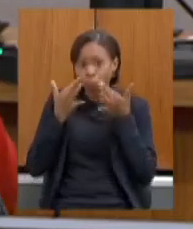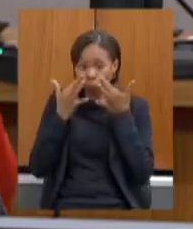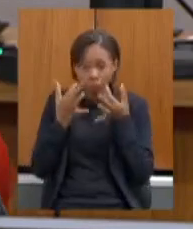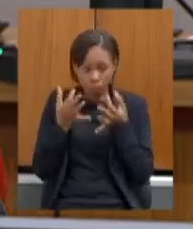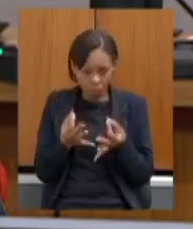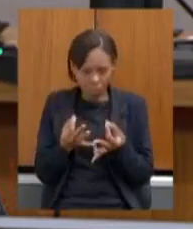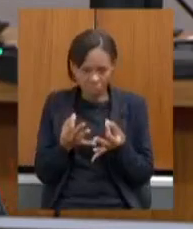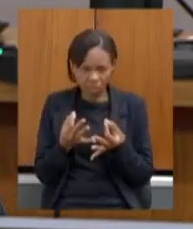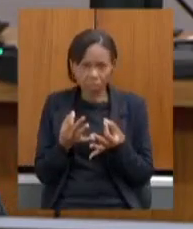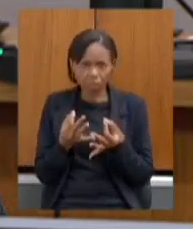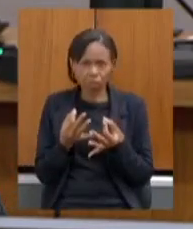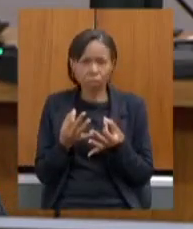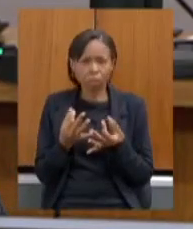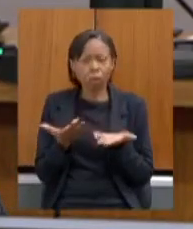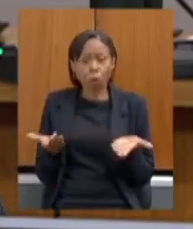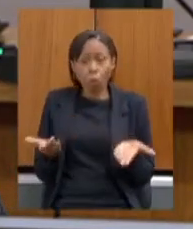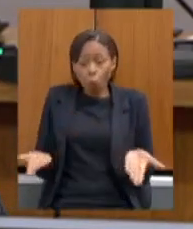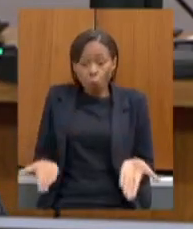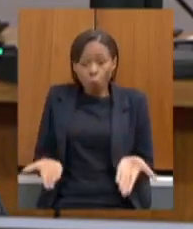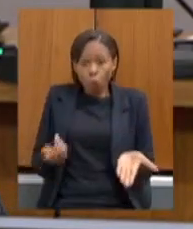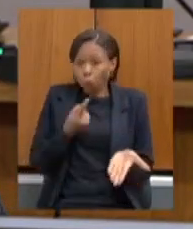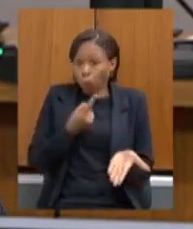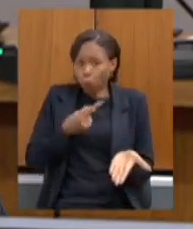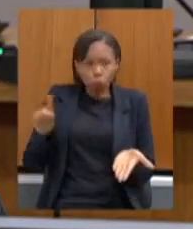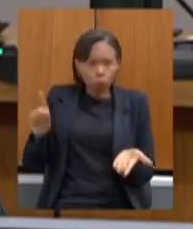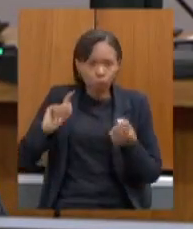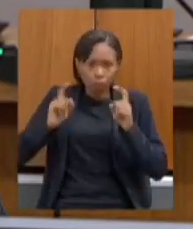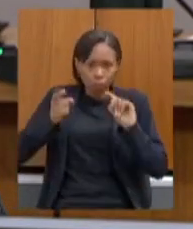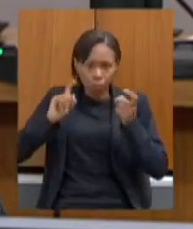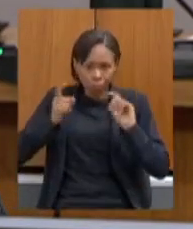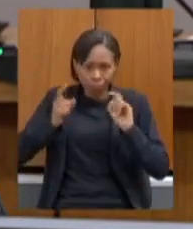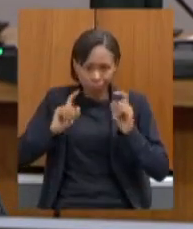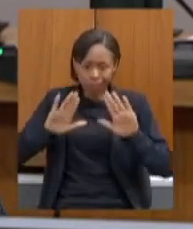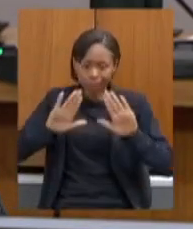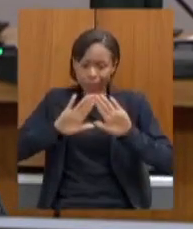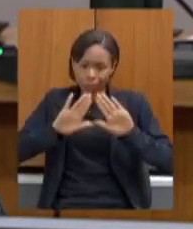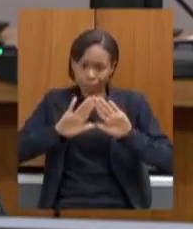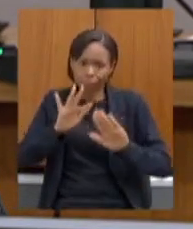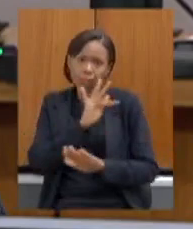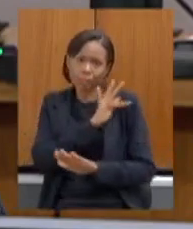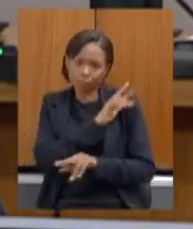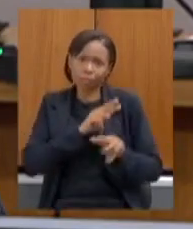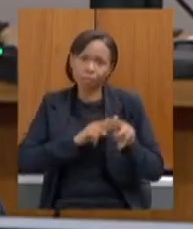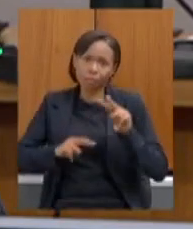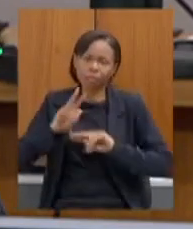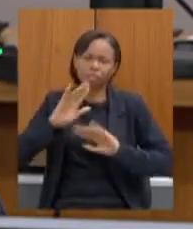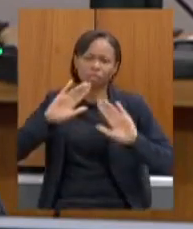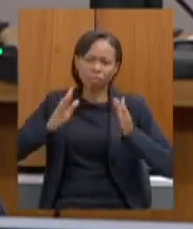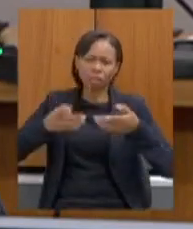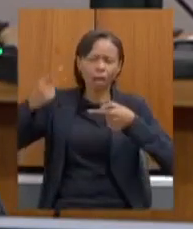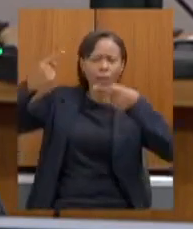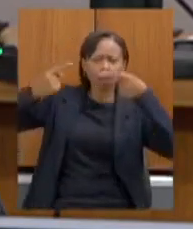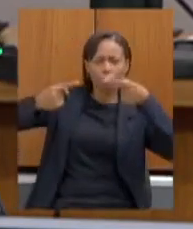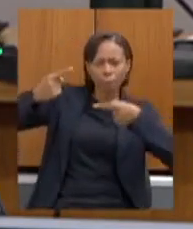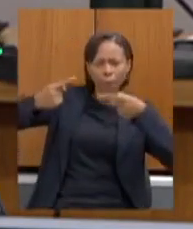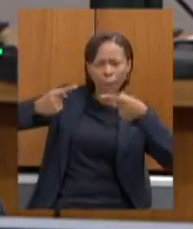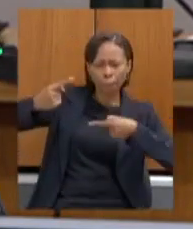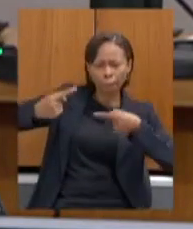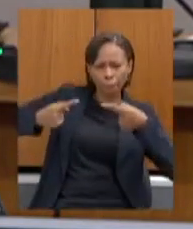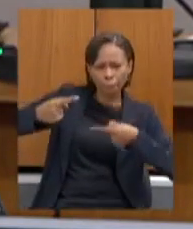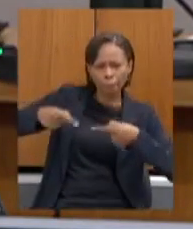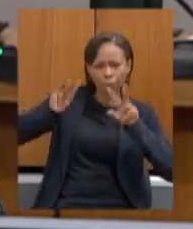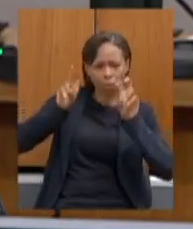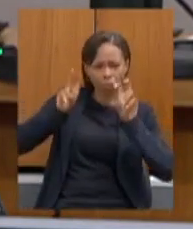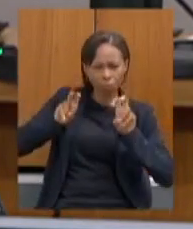estamos no último. Assembleia Fiscaliza. Podemos debater várias questões, todas as questões do Estado. E uma me